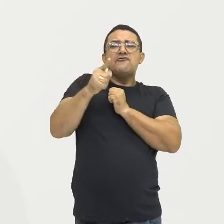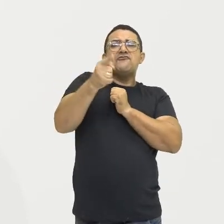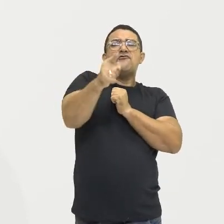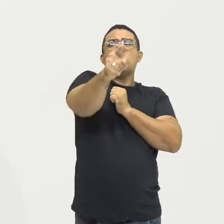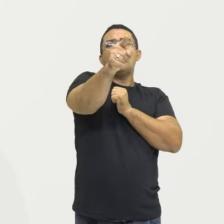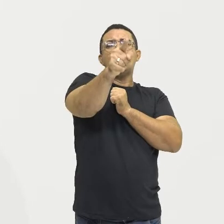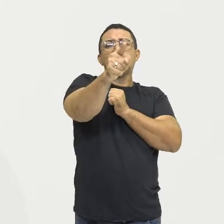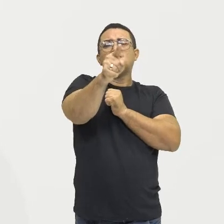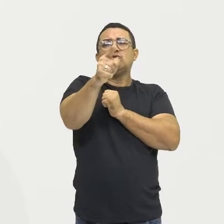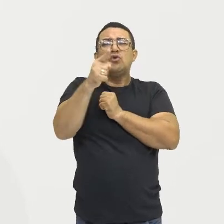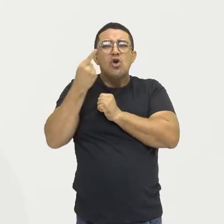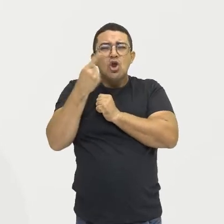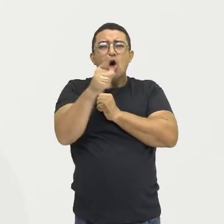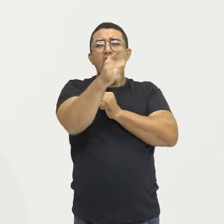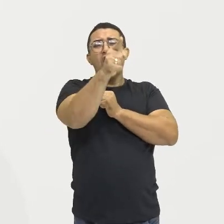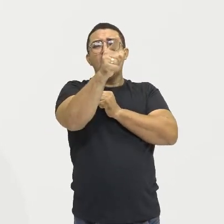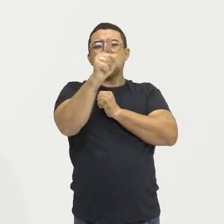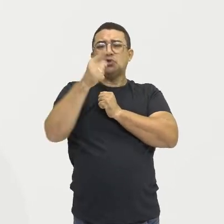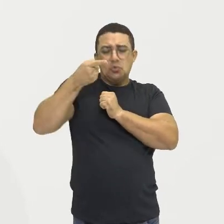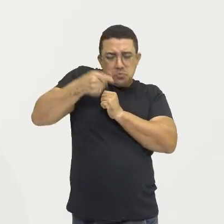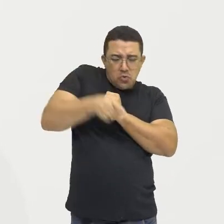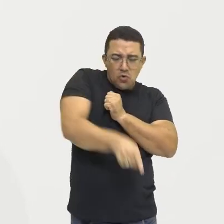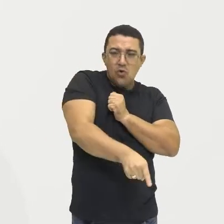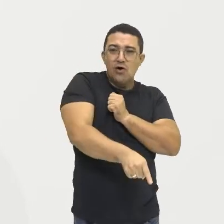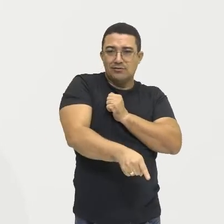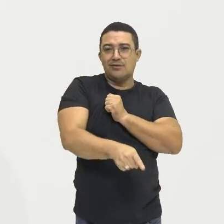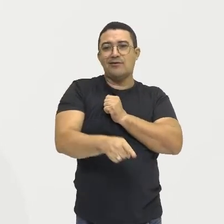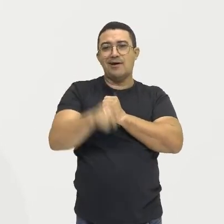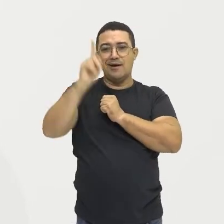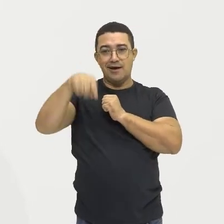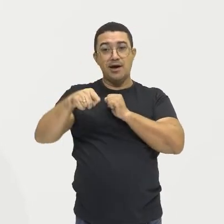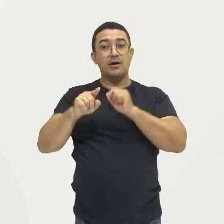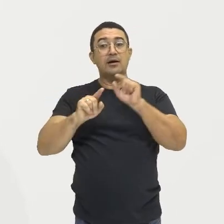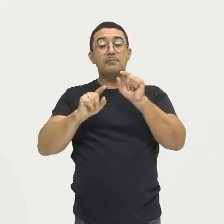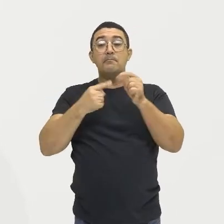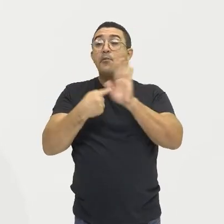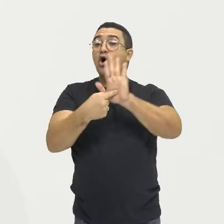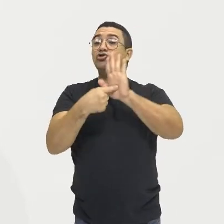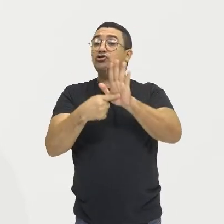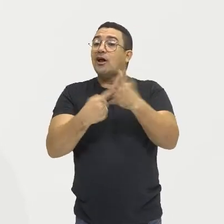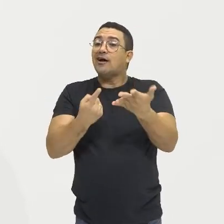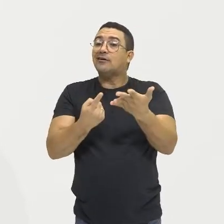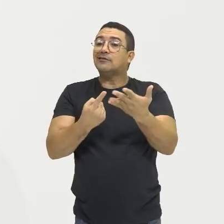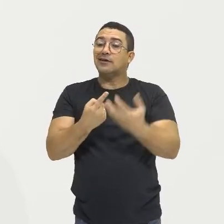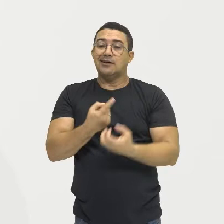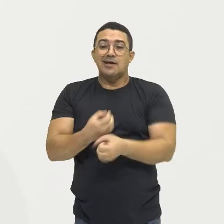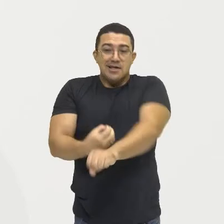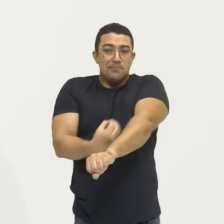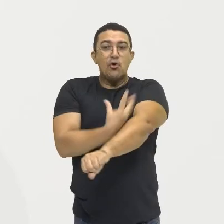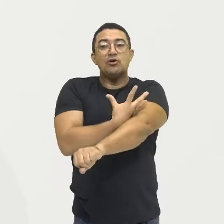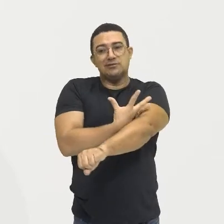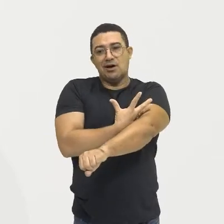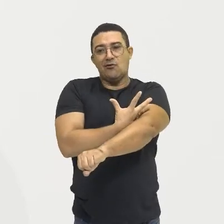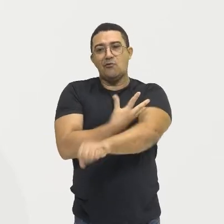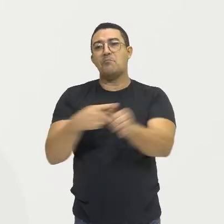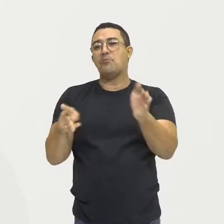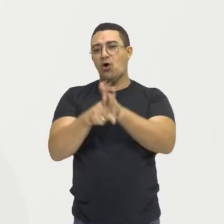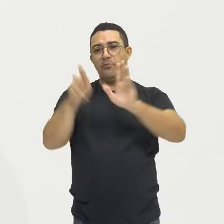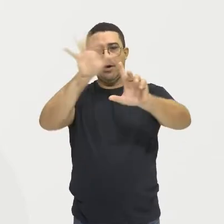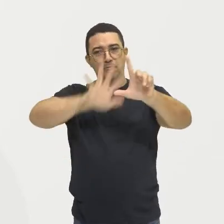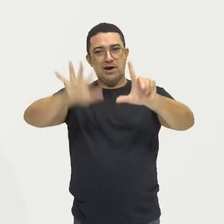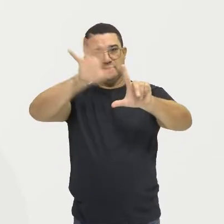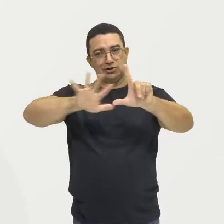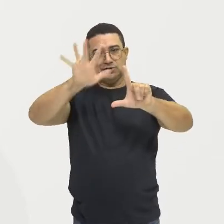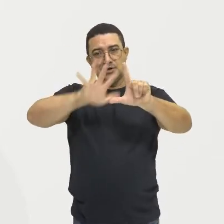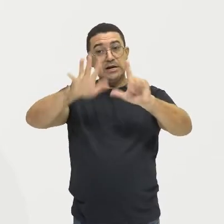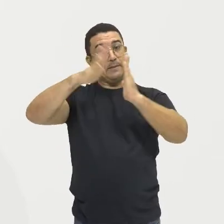profundidade. Tá? E isso causa o quê? Intensificar as emoções que é retratada na imagem da pintura